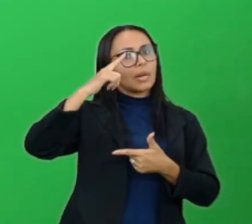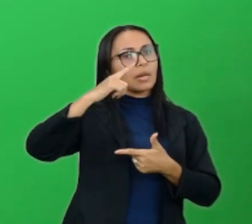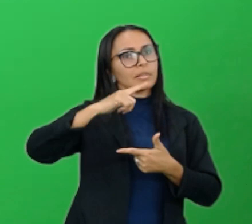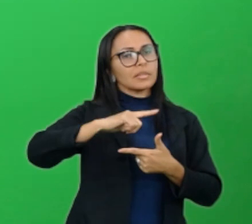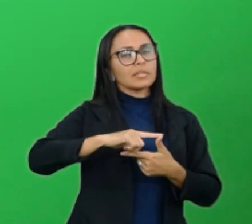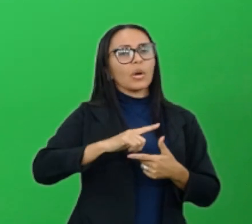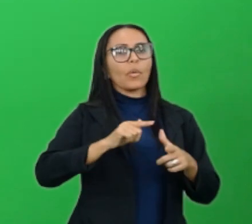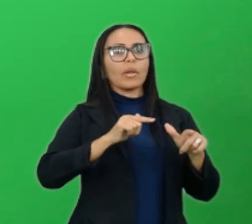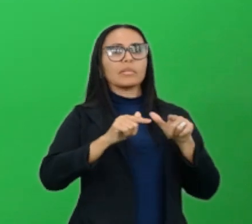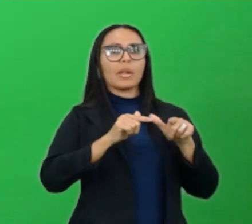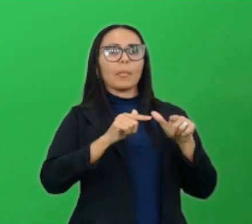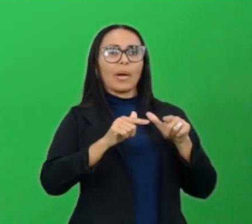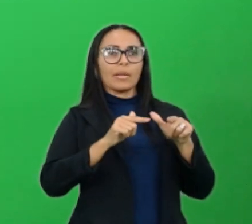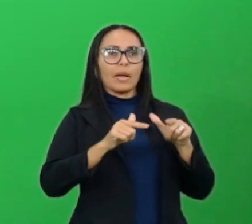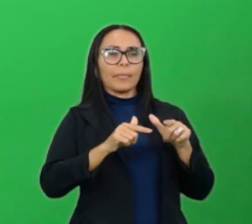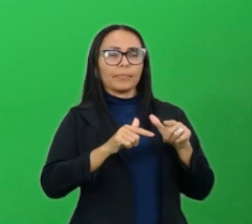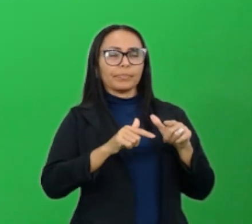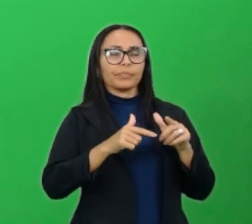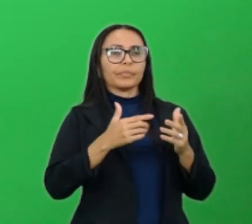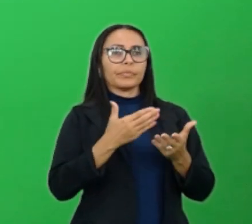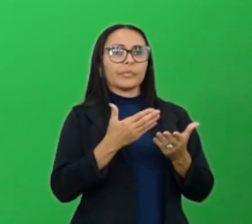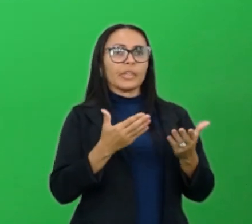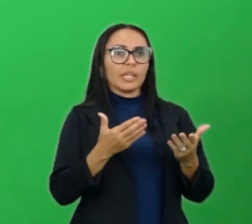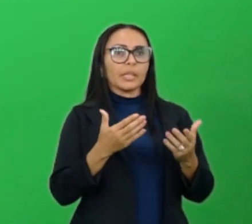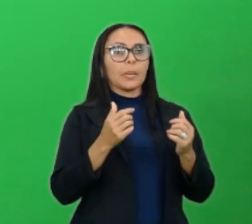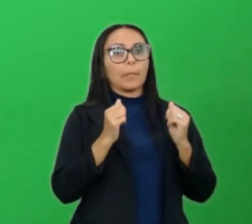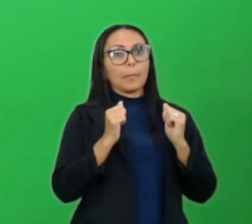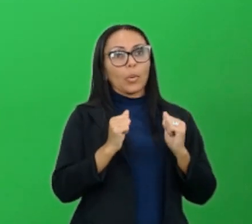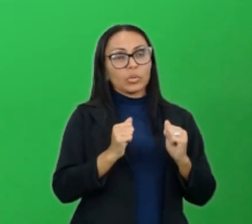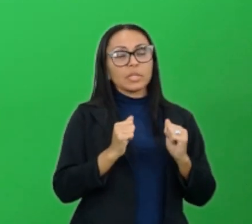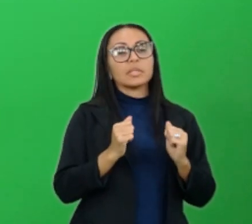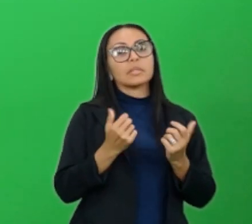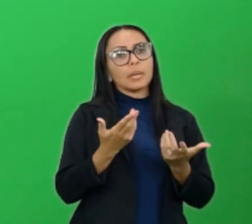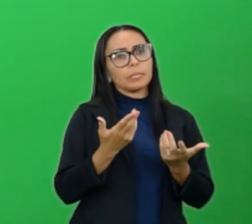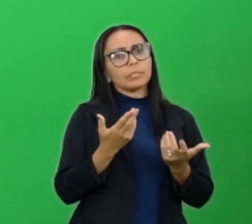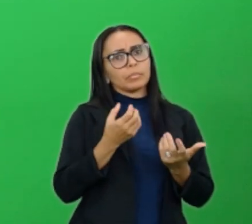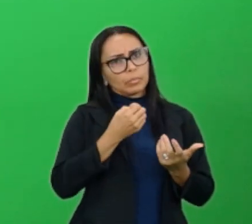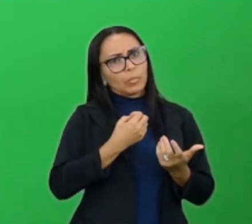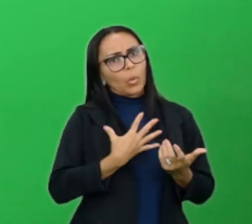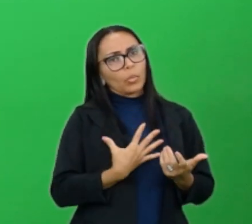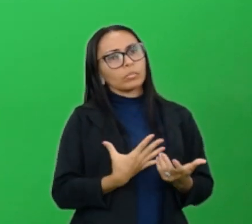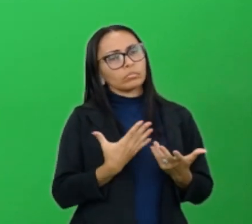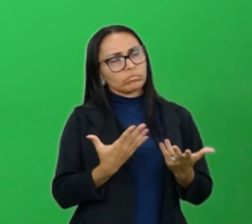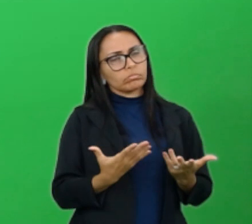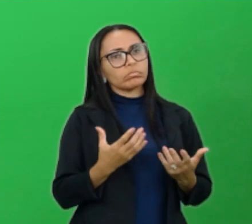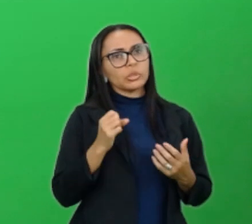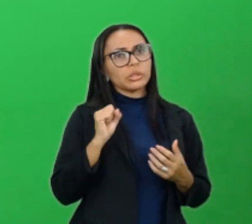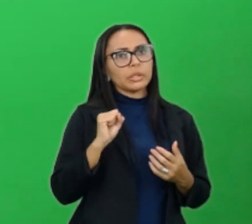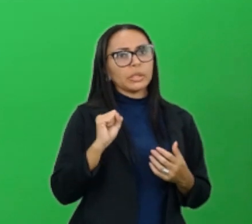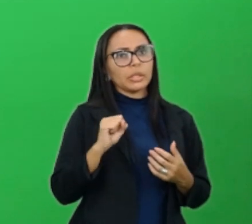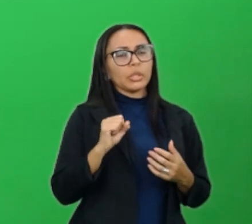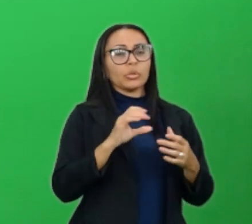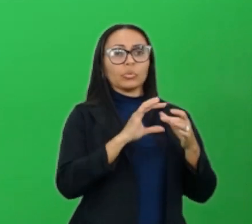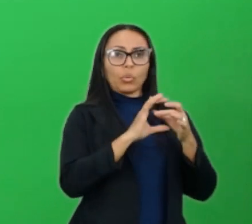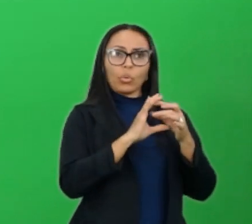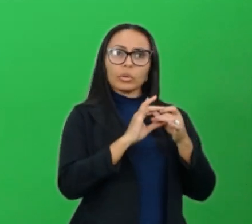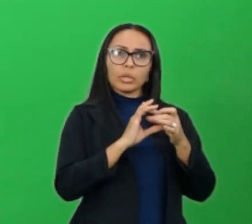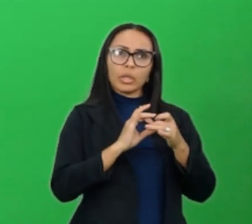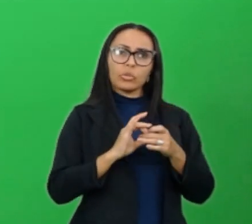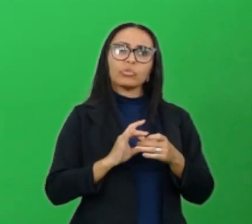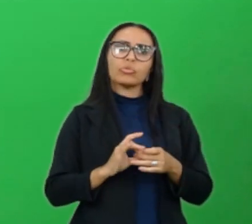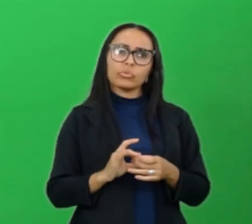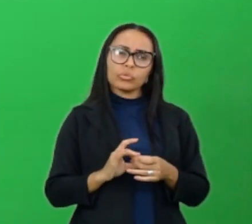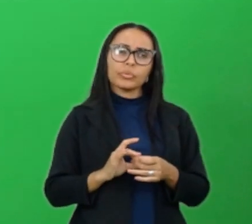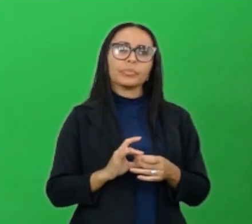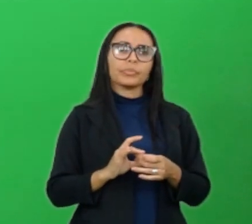inovação e que podem ser bastante úteis em contextos que são contextos mais recentes,